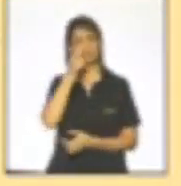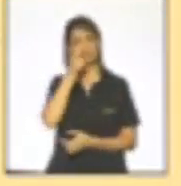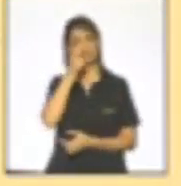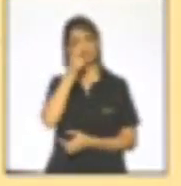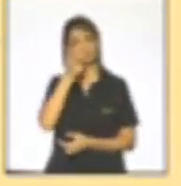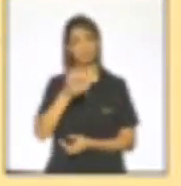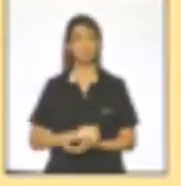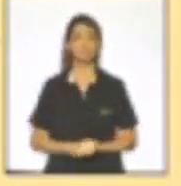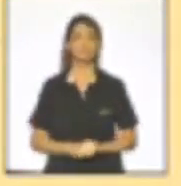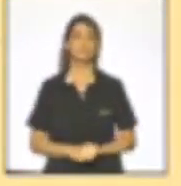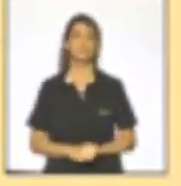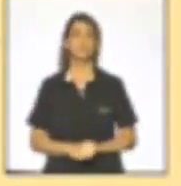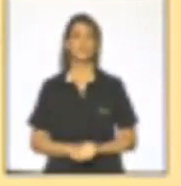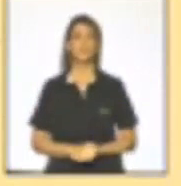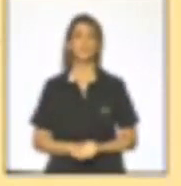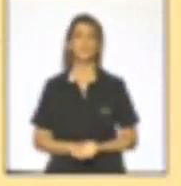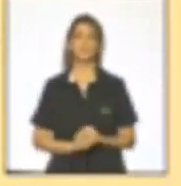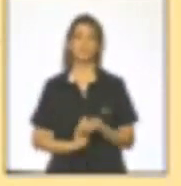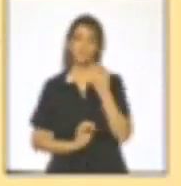Eu vou